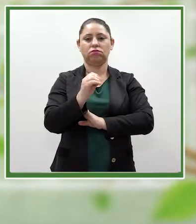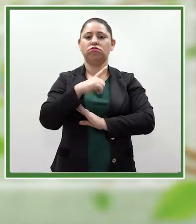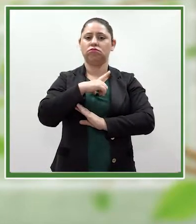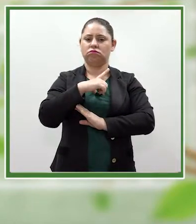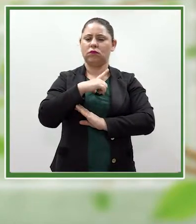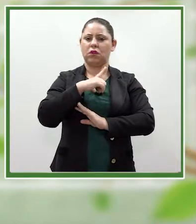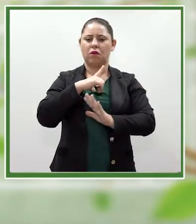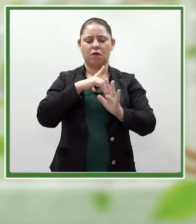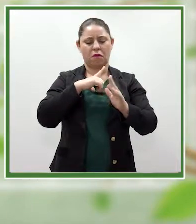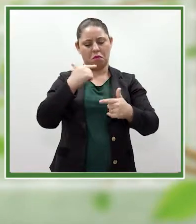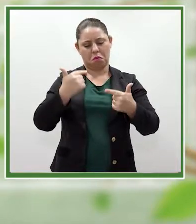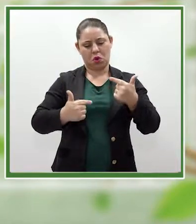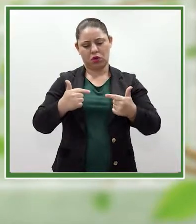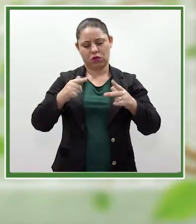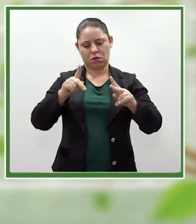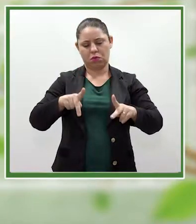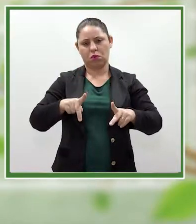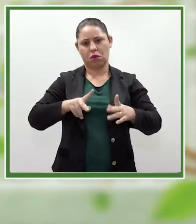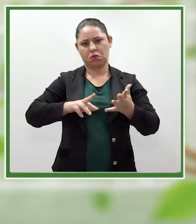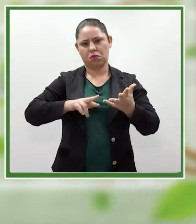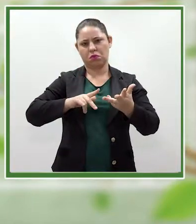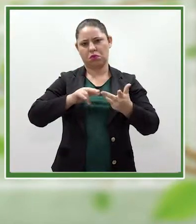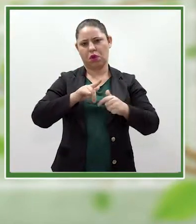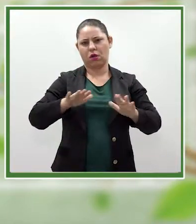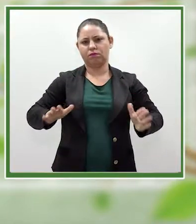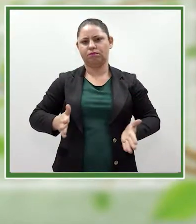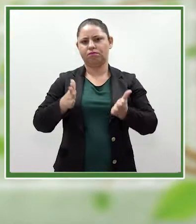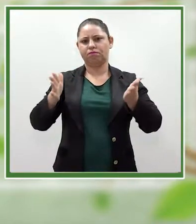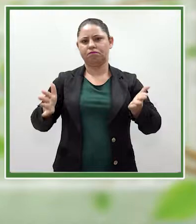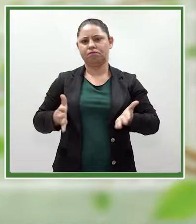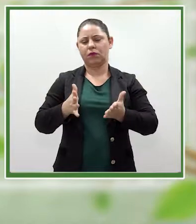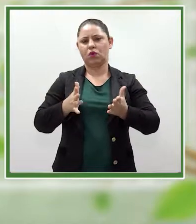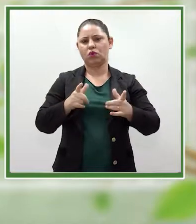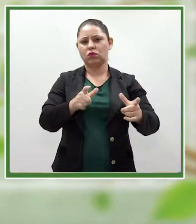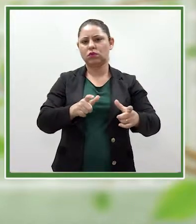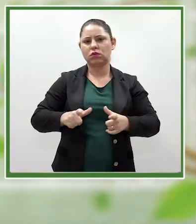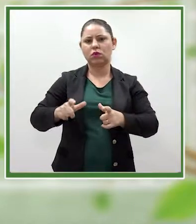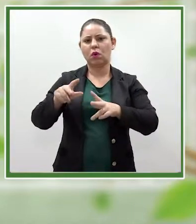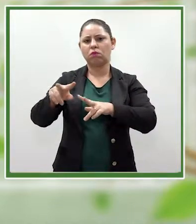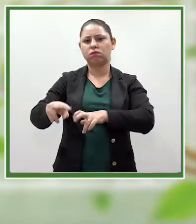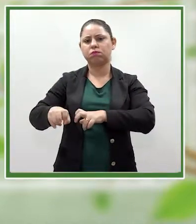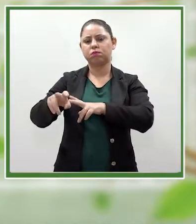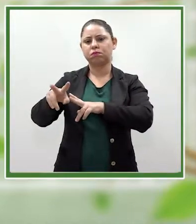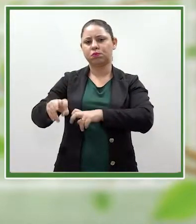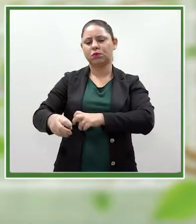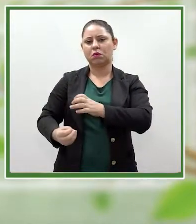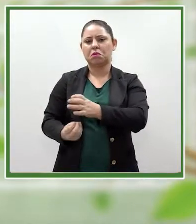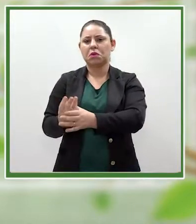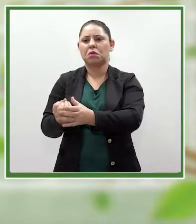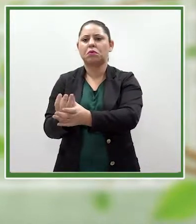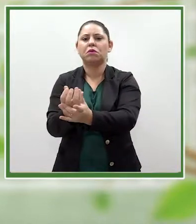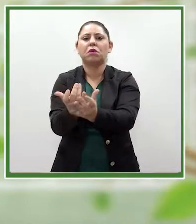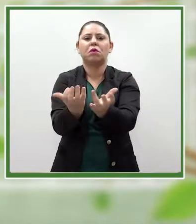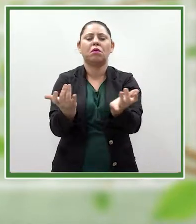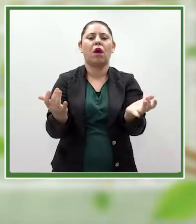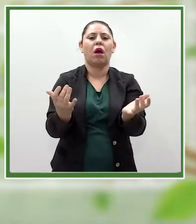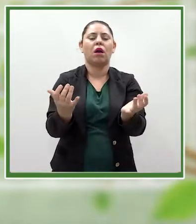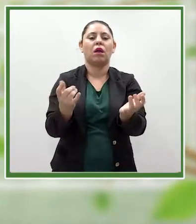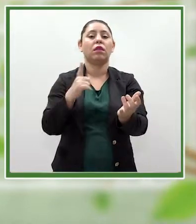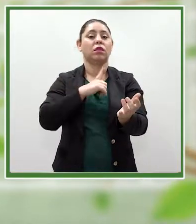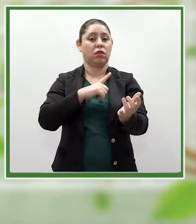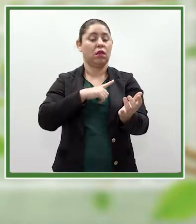ABC veio com uma série de políticas públicas para estimular, né, o setor agropecuário